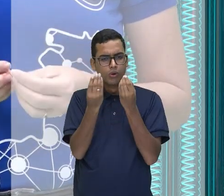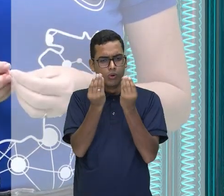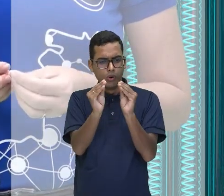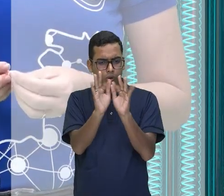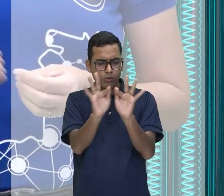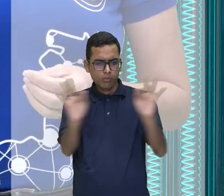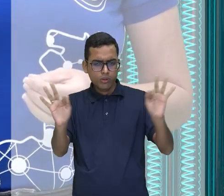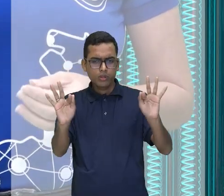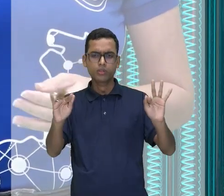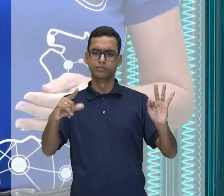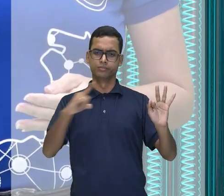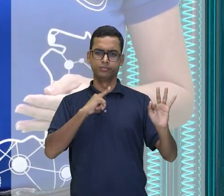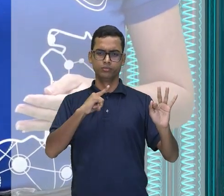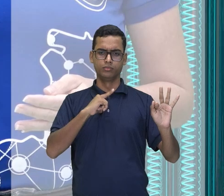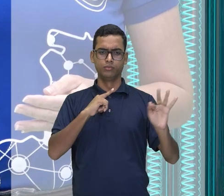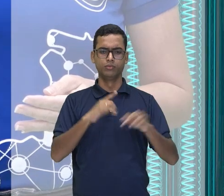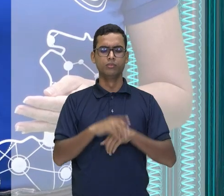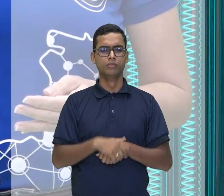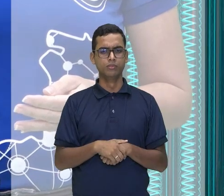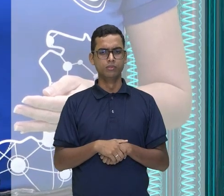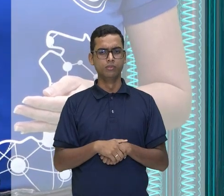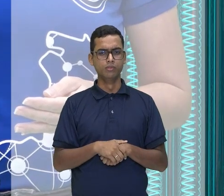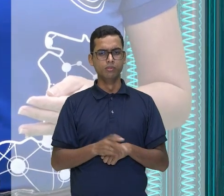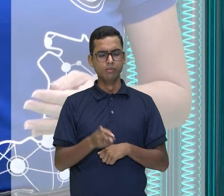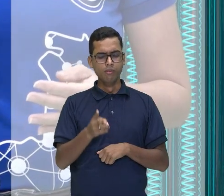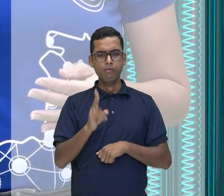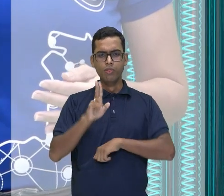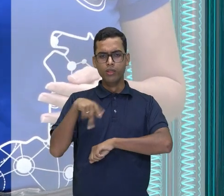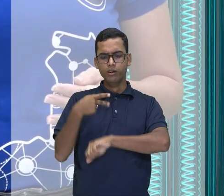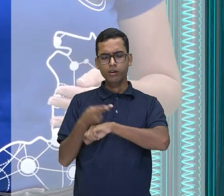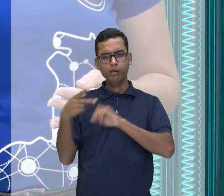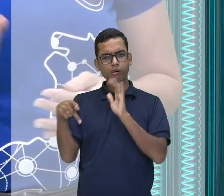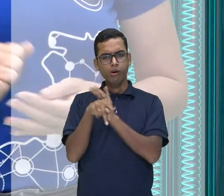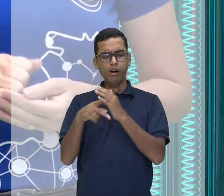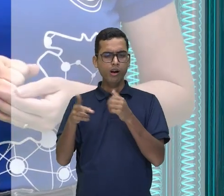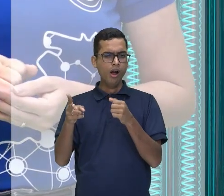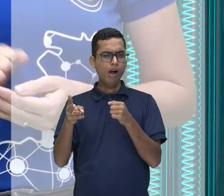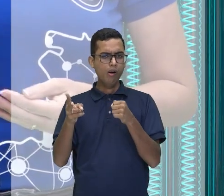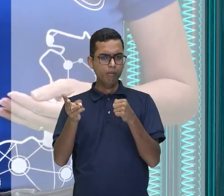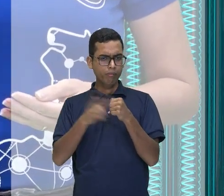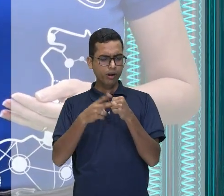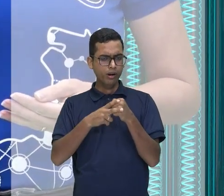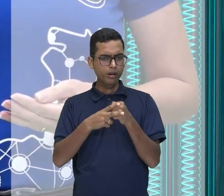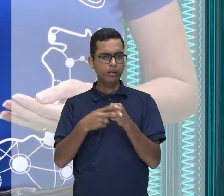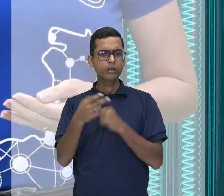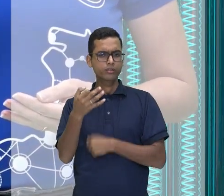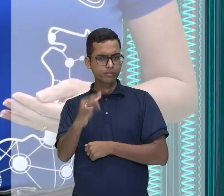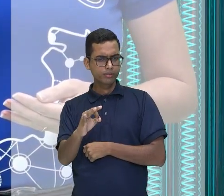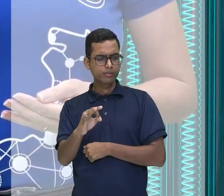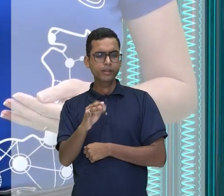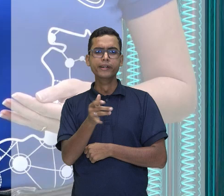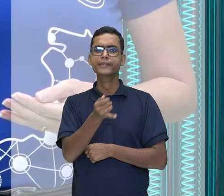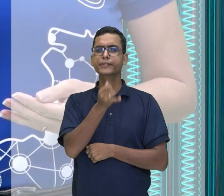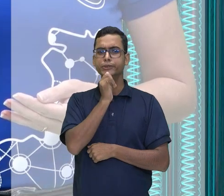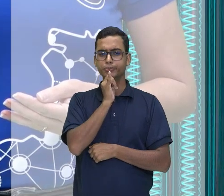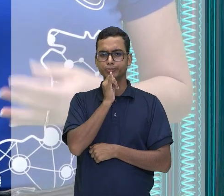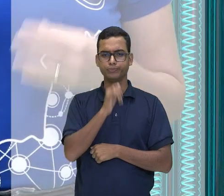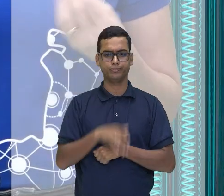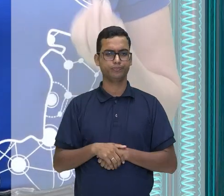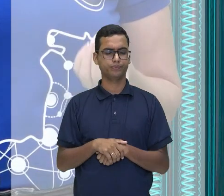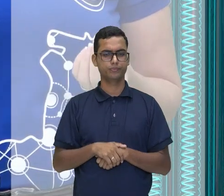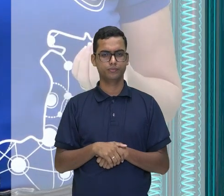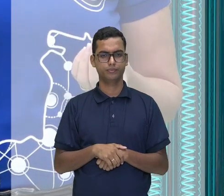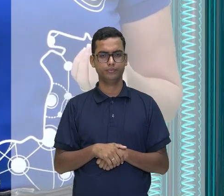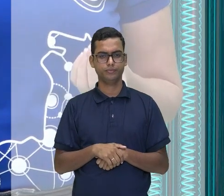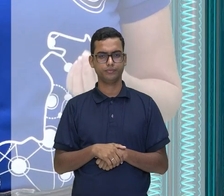A posição dele é sempre logo depois do verbo, né? Ou após o verbo. Como, por exemplo, aqui, ó. To play,